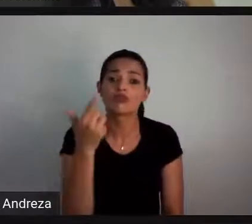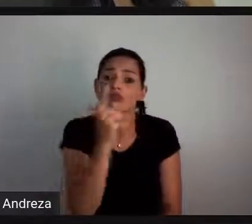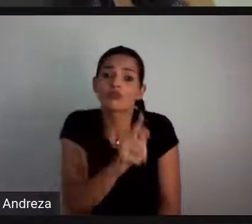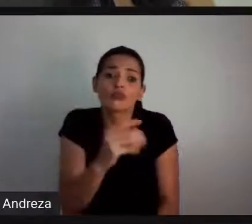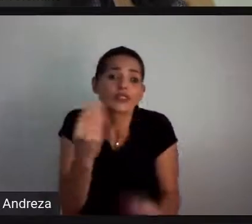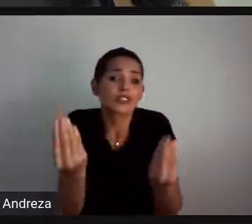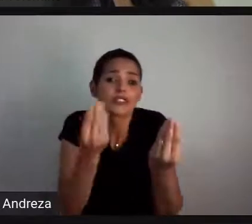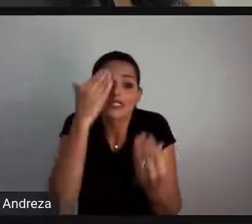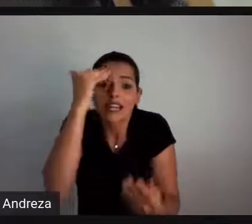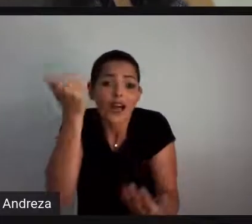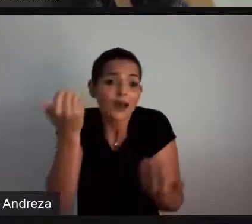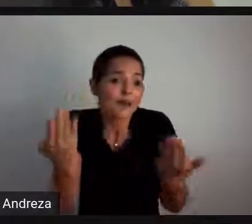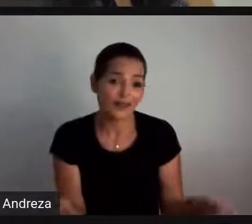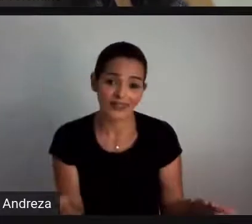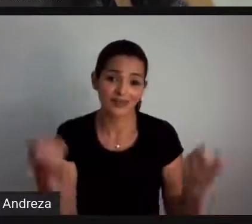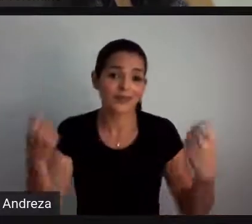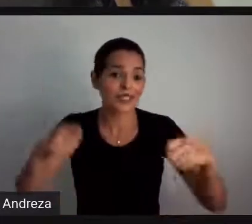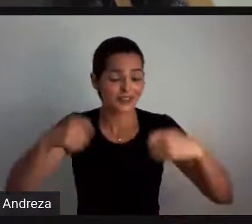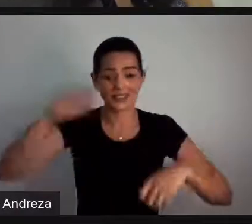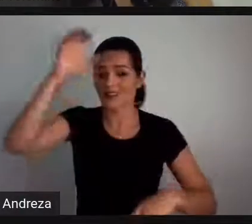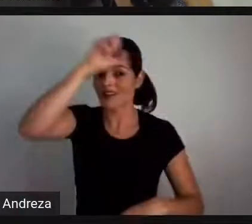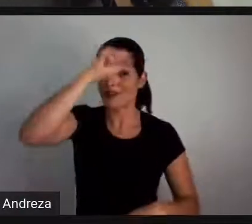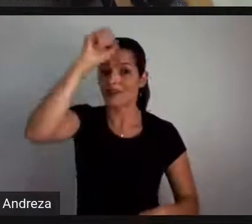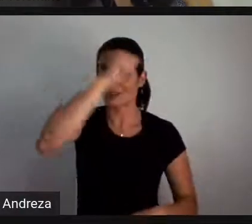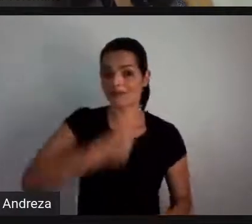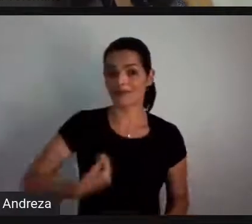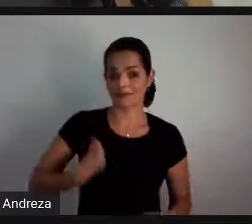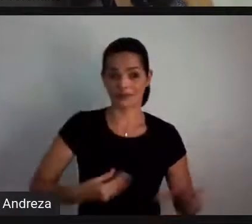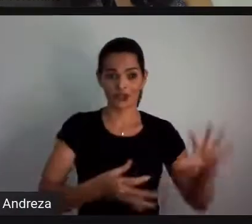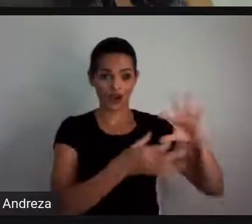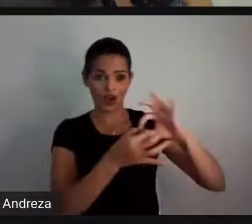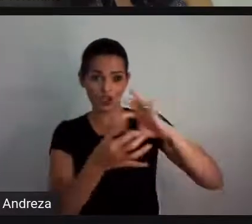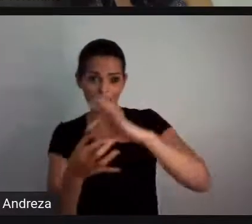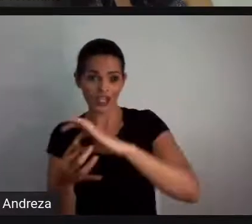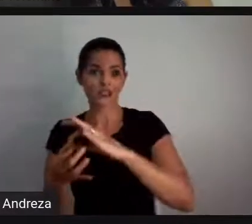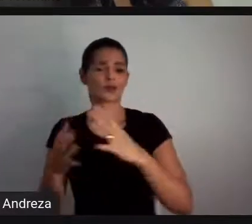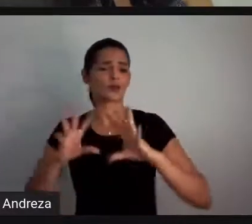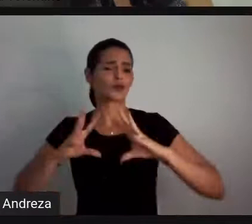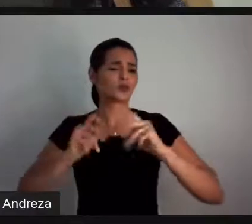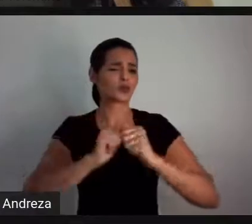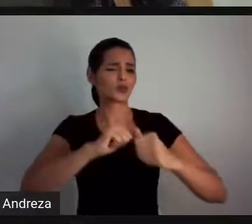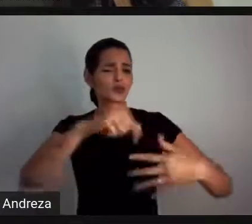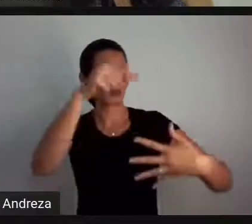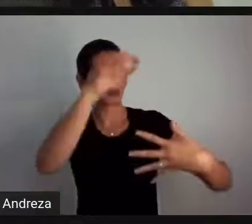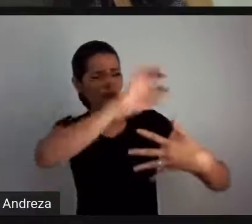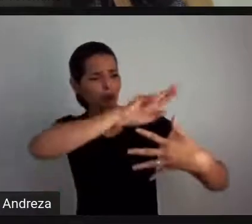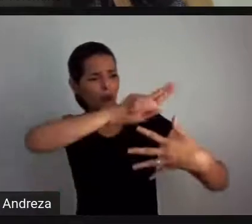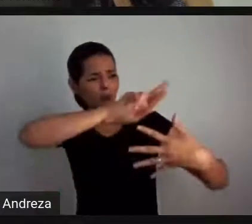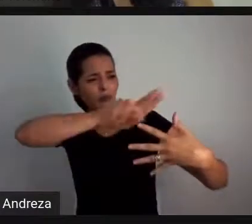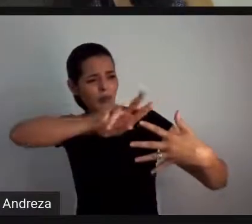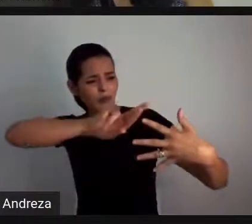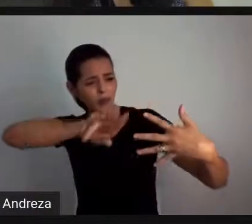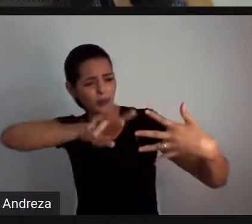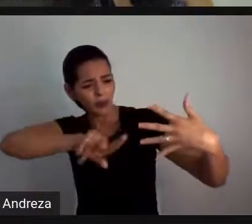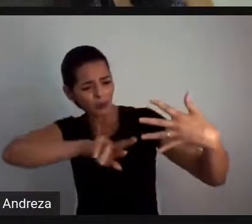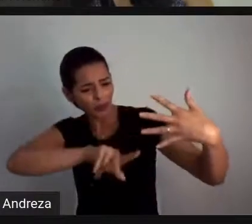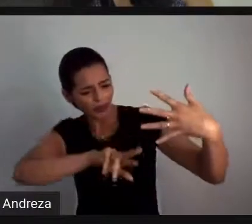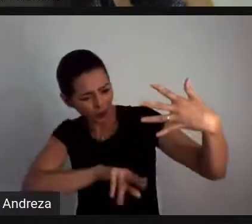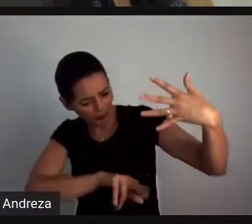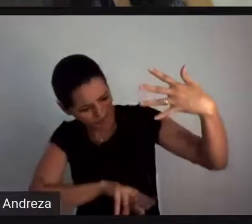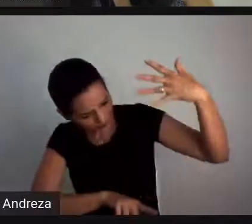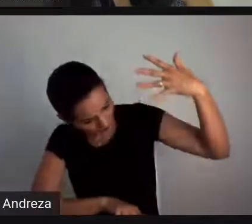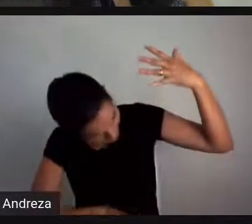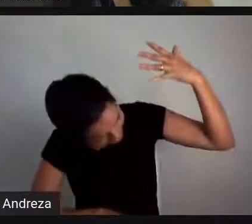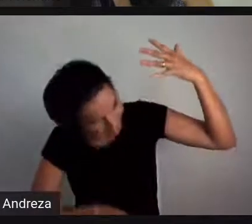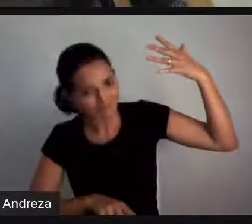viver dentro desse contexto. Então, são várias dessas questões, Clarissa, que estão o tempo inteiro interferindo na forma como eu vou aderir ou